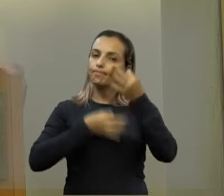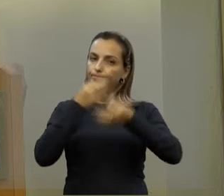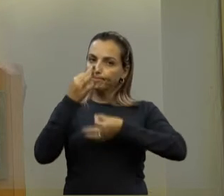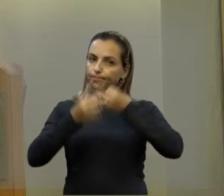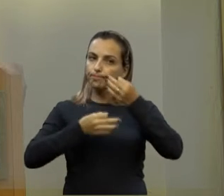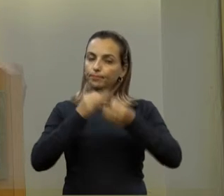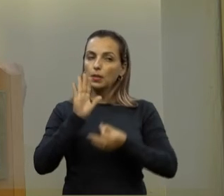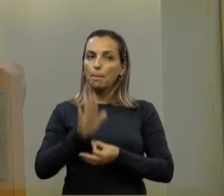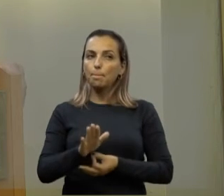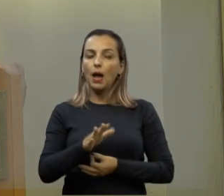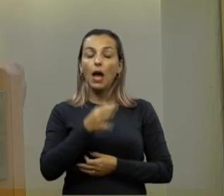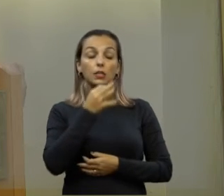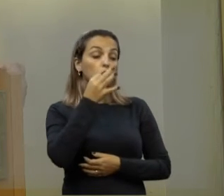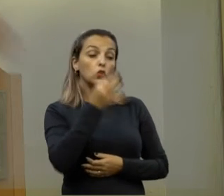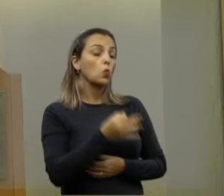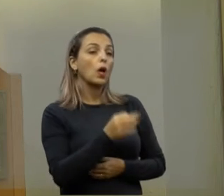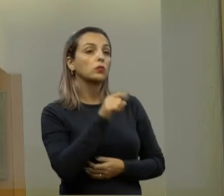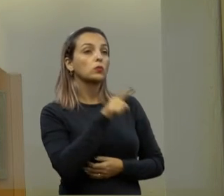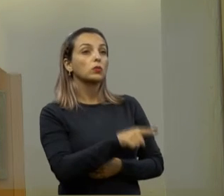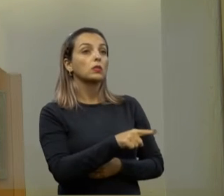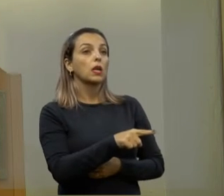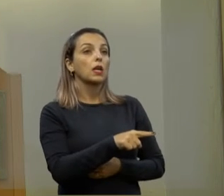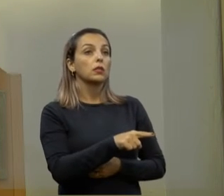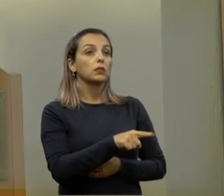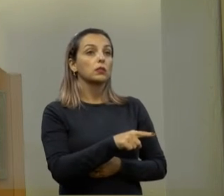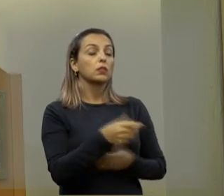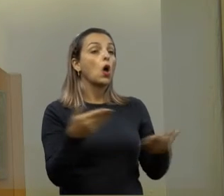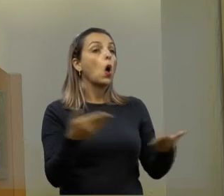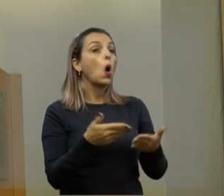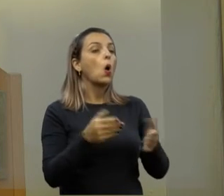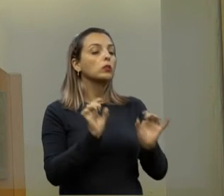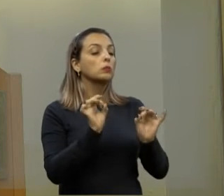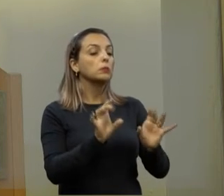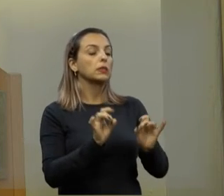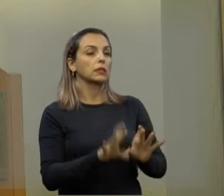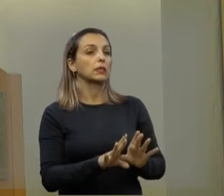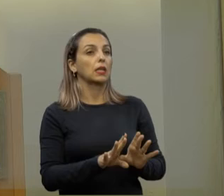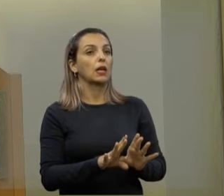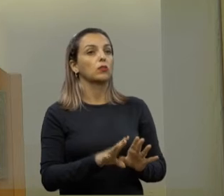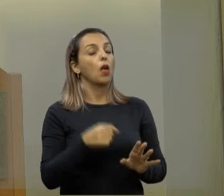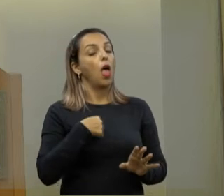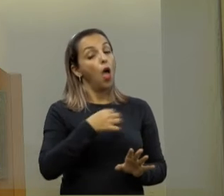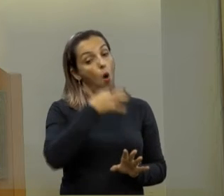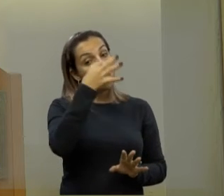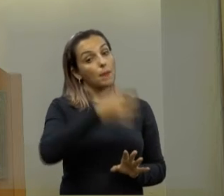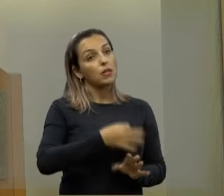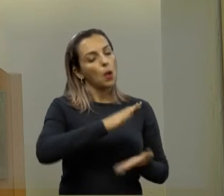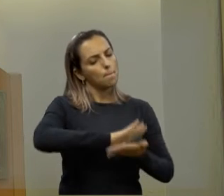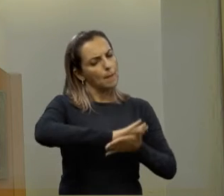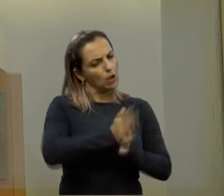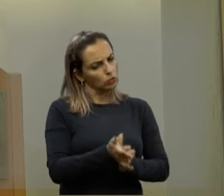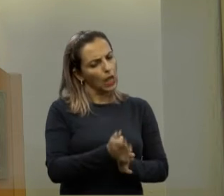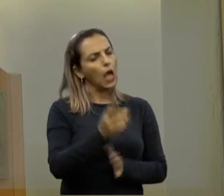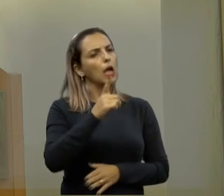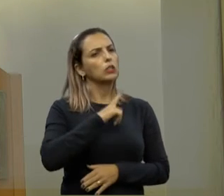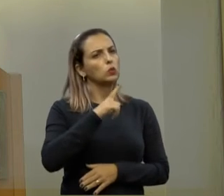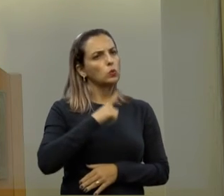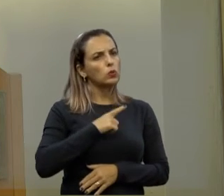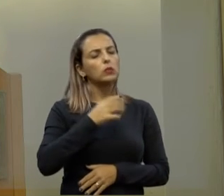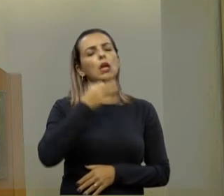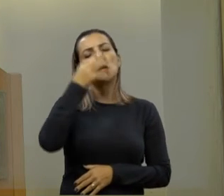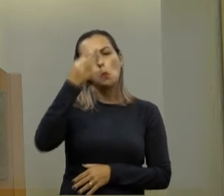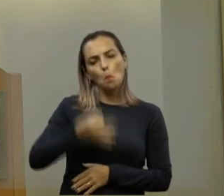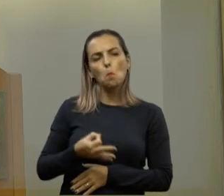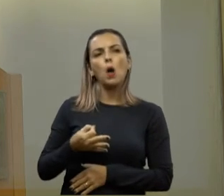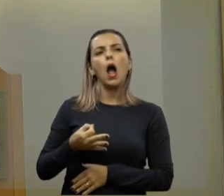mas eu não acho que nesse ponto aqui hoje específico foi isso entendeu Eu acho que têm muito preconceito aqui eu